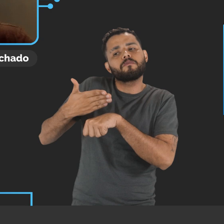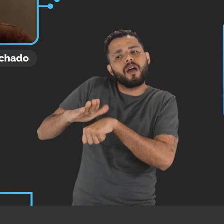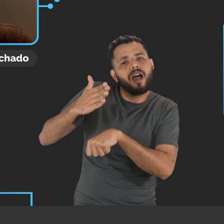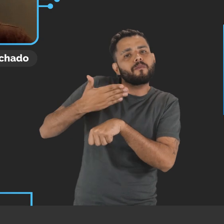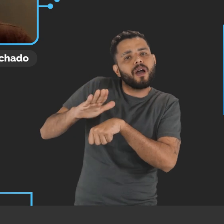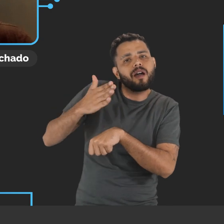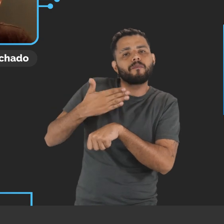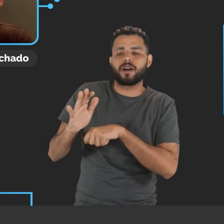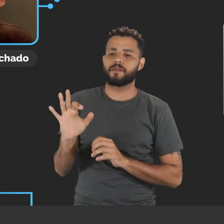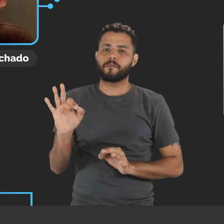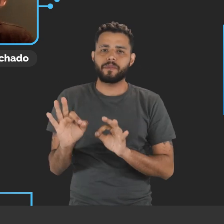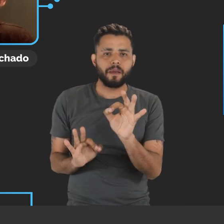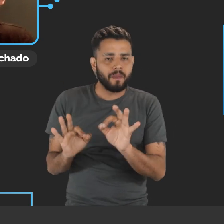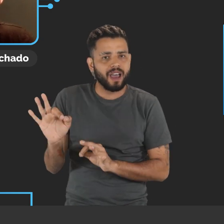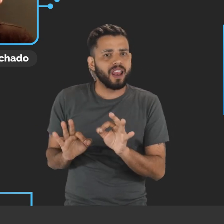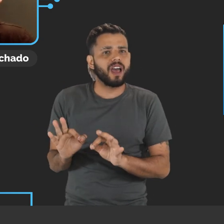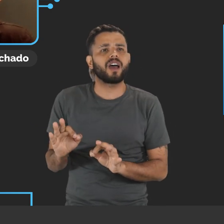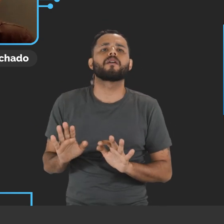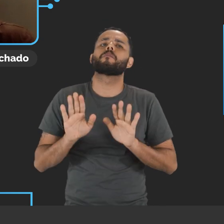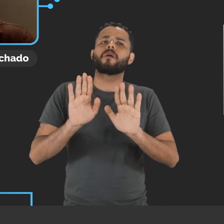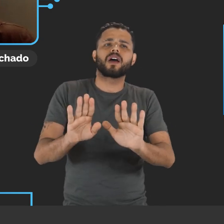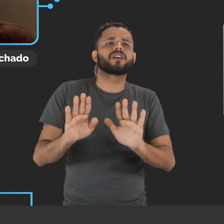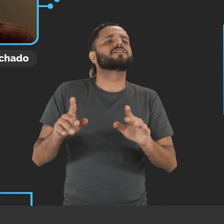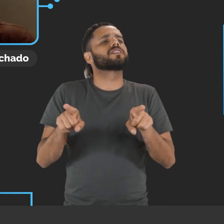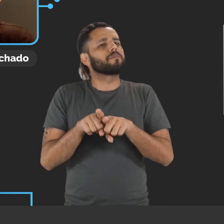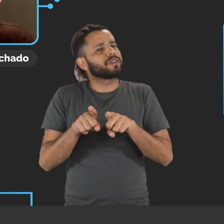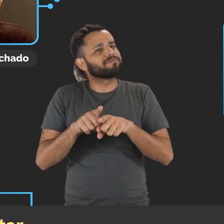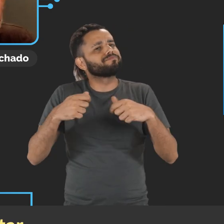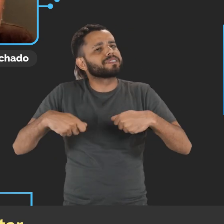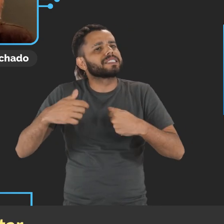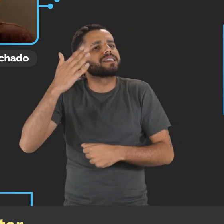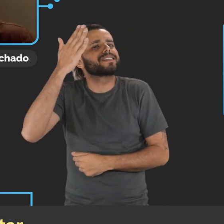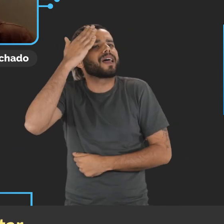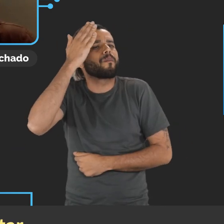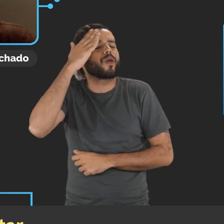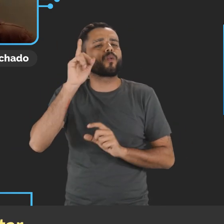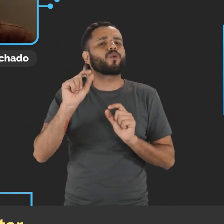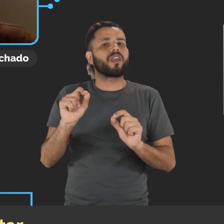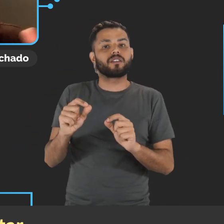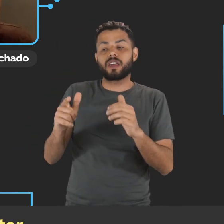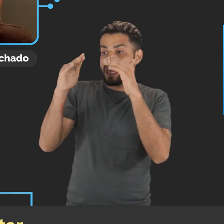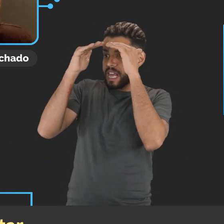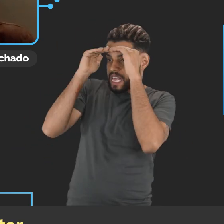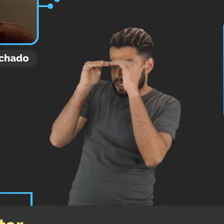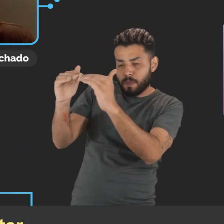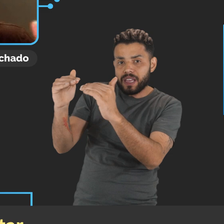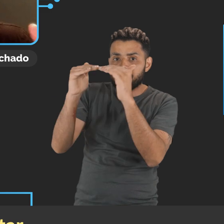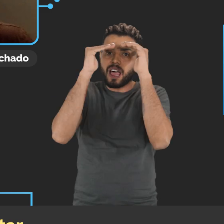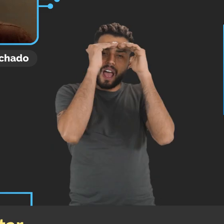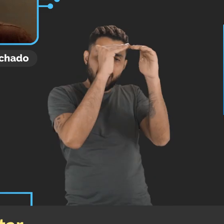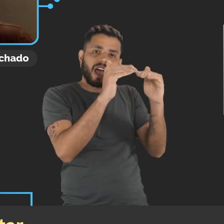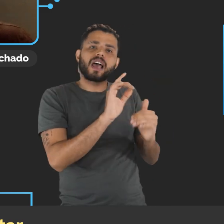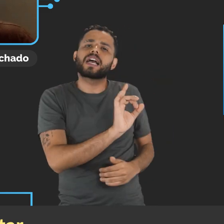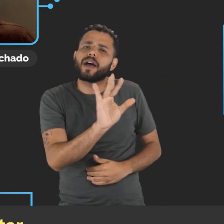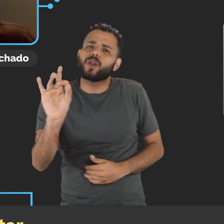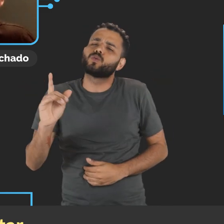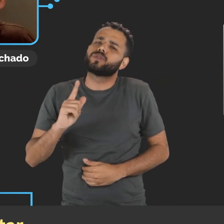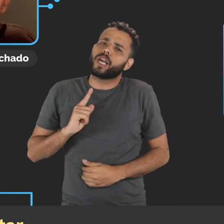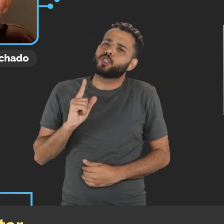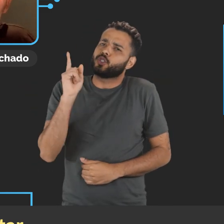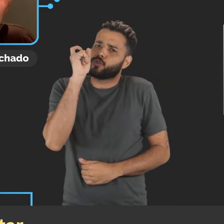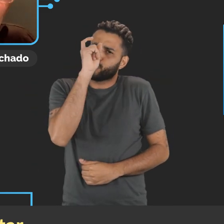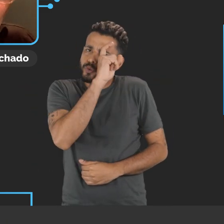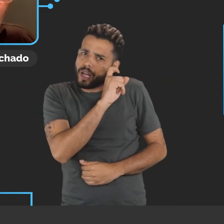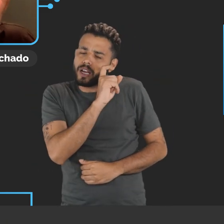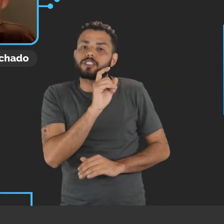preparar as pessoas, e mais do que preparar as pessoas, a gente precisa reconhecer exatamente isso, né? Reconhecer e respeitar as vulnerabilidades